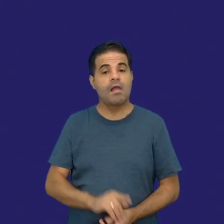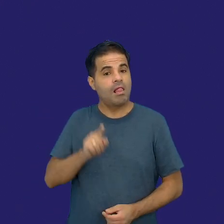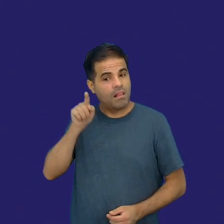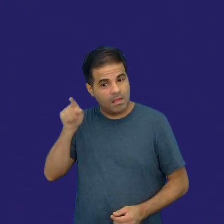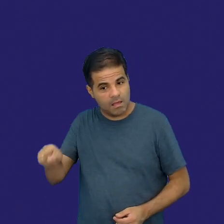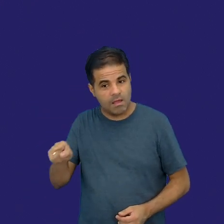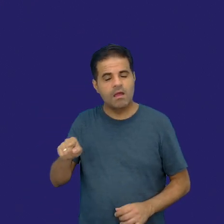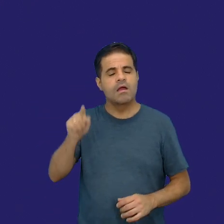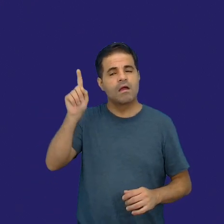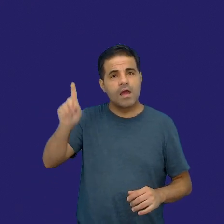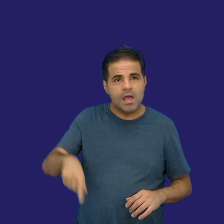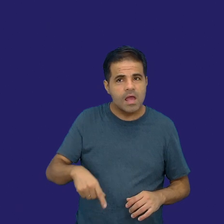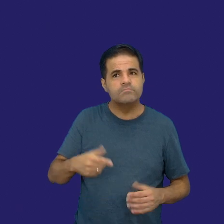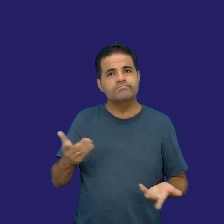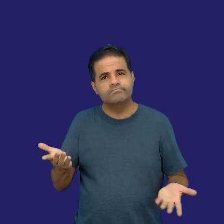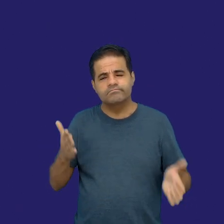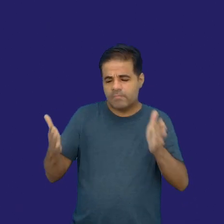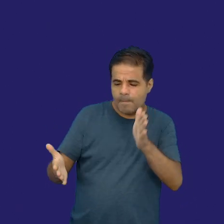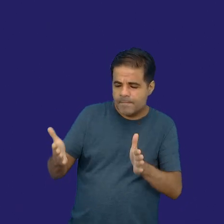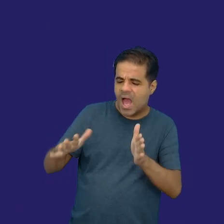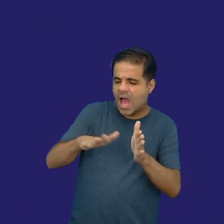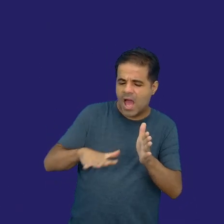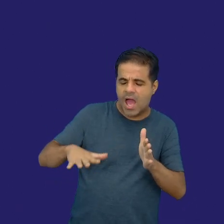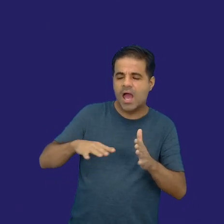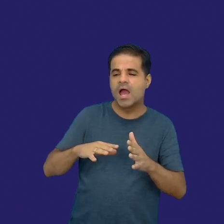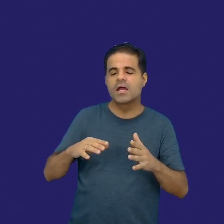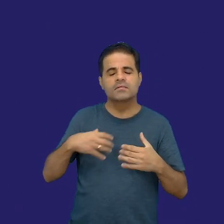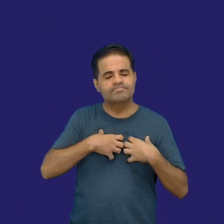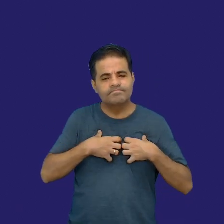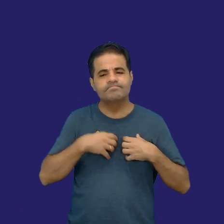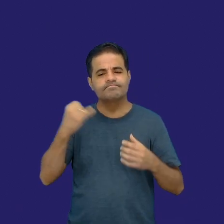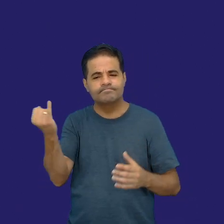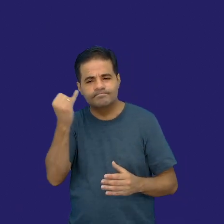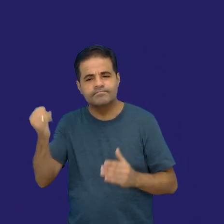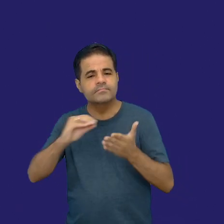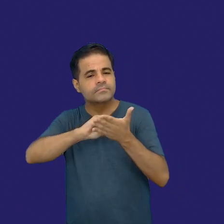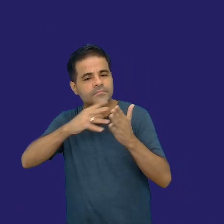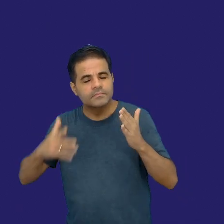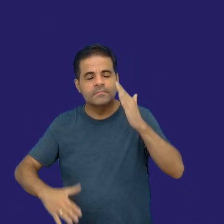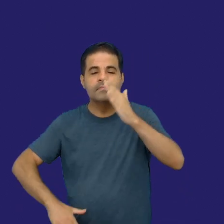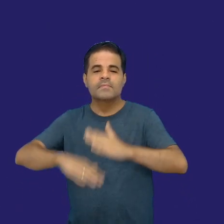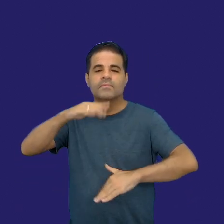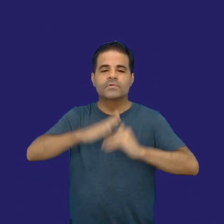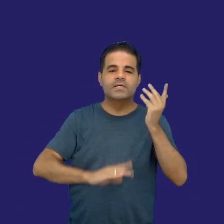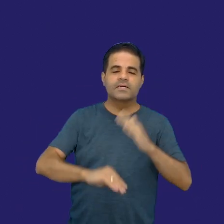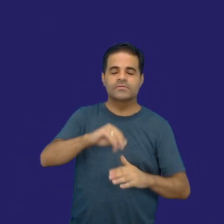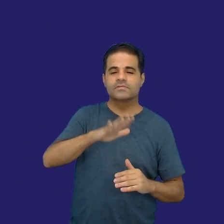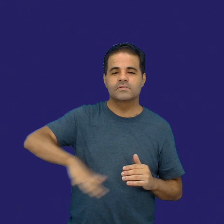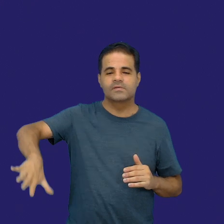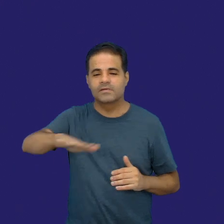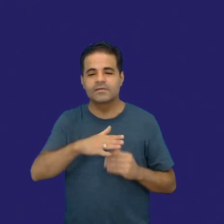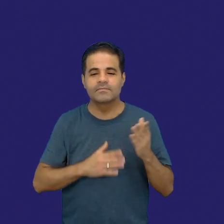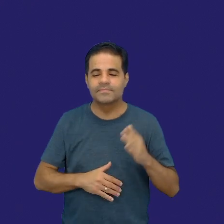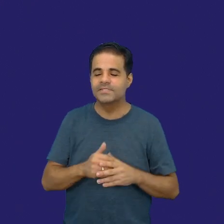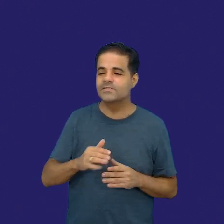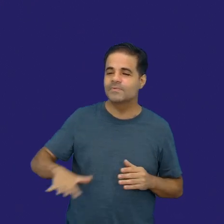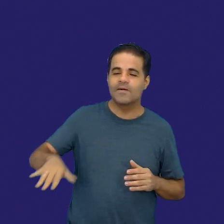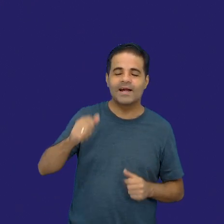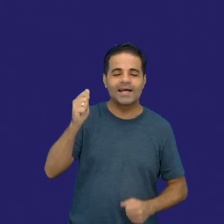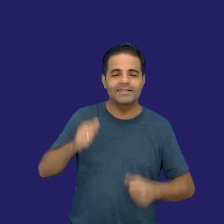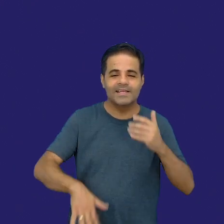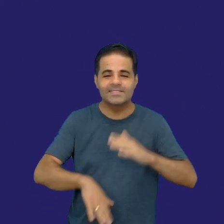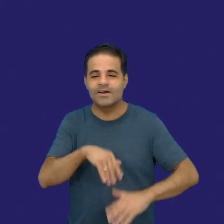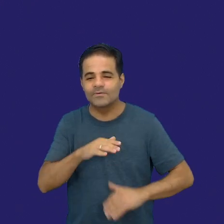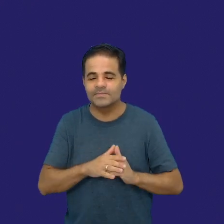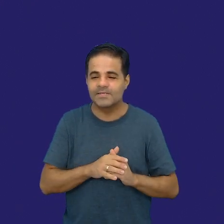ela é uma parte essencial do currículo, né? Mas no currículo em ação, que é a materialização do currículo